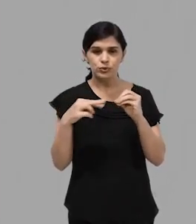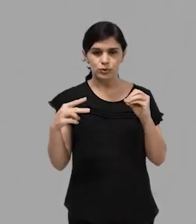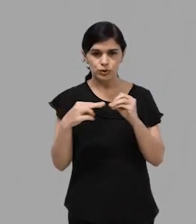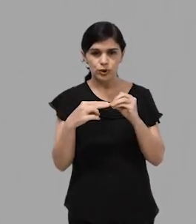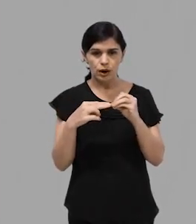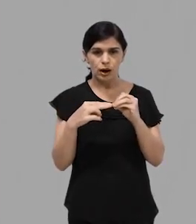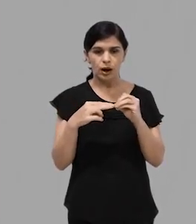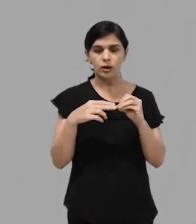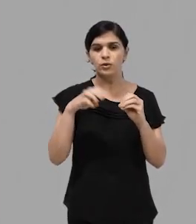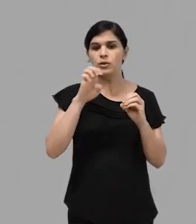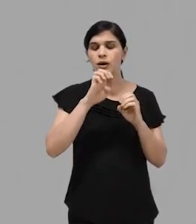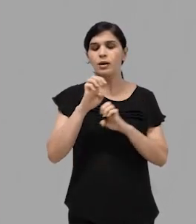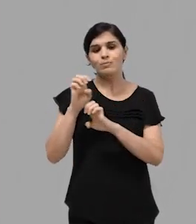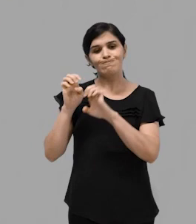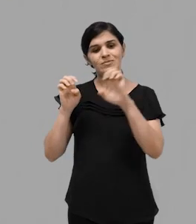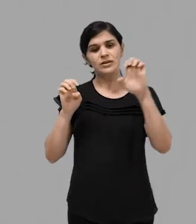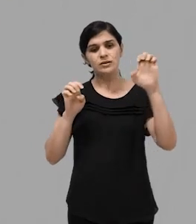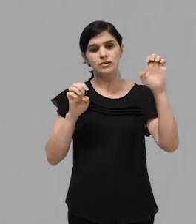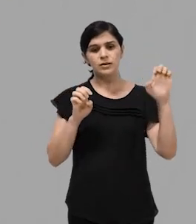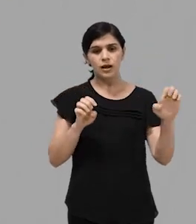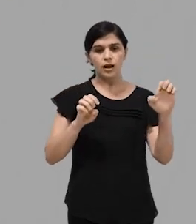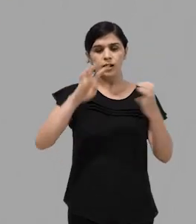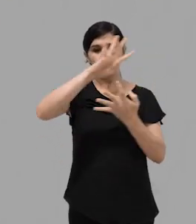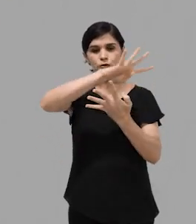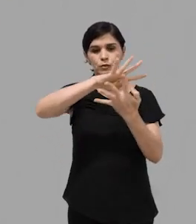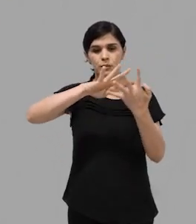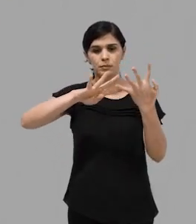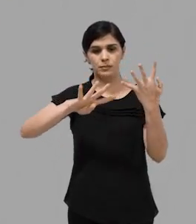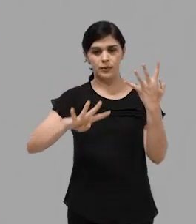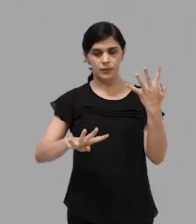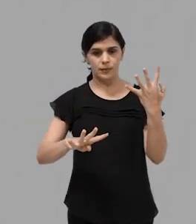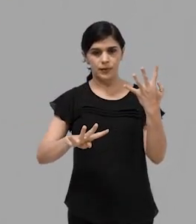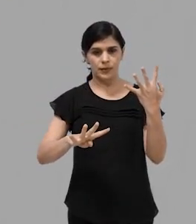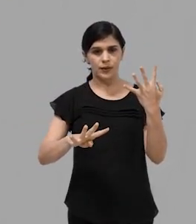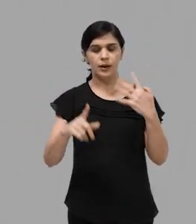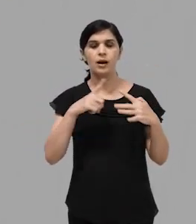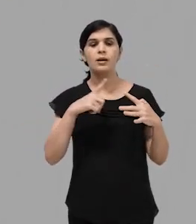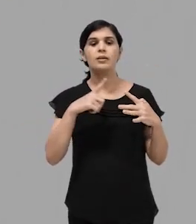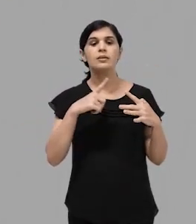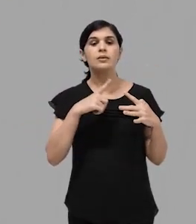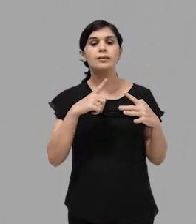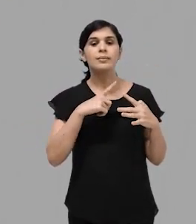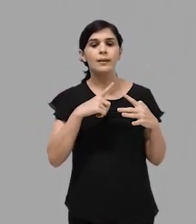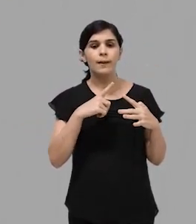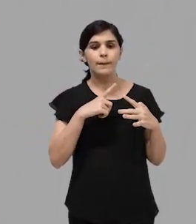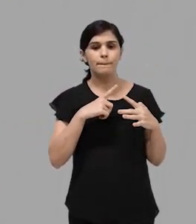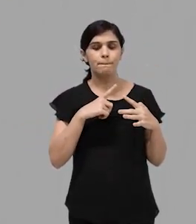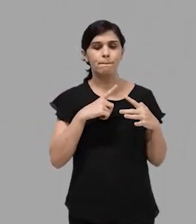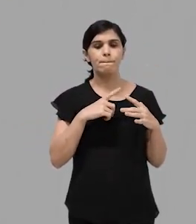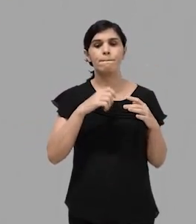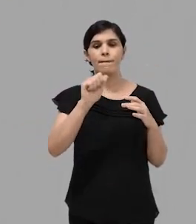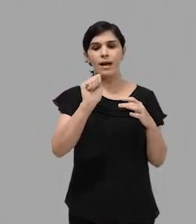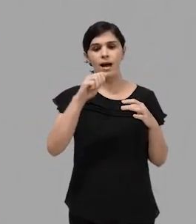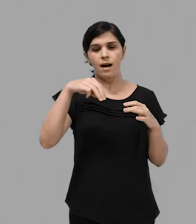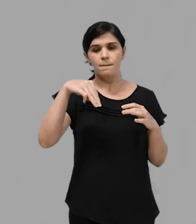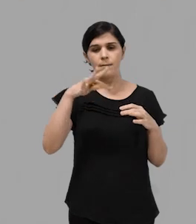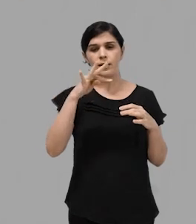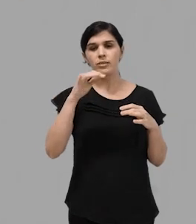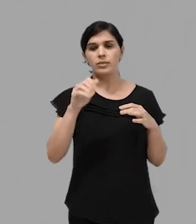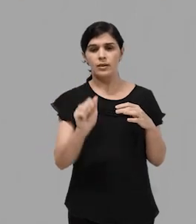tabela periódica. E entre os ametais, nós temos o flúor, que está no lado